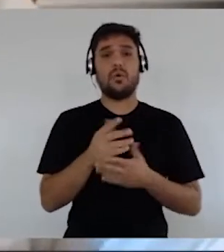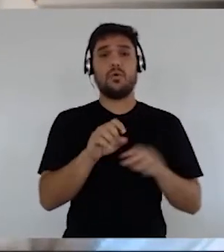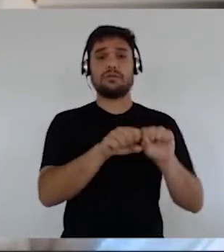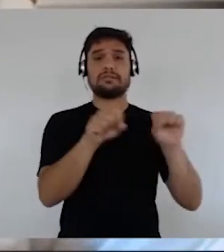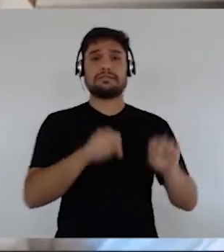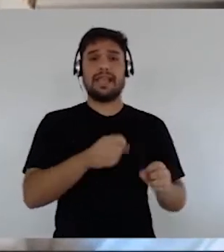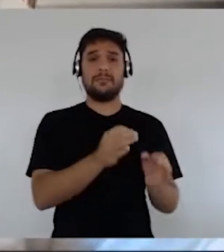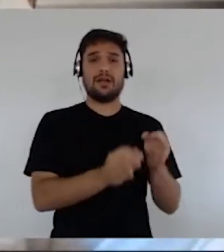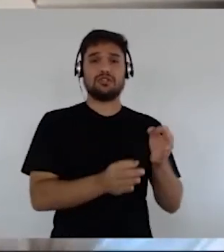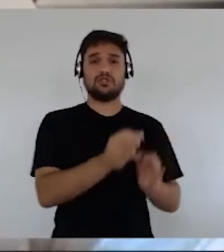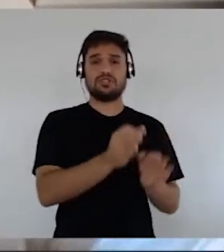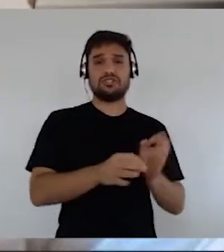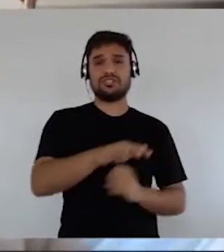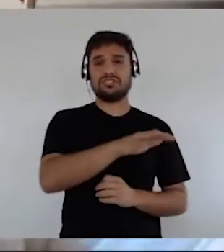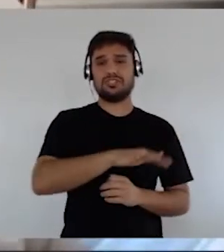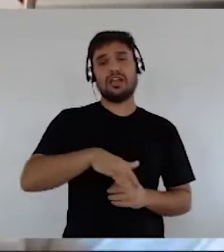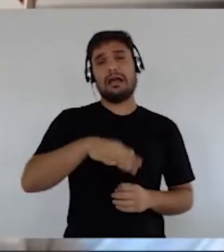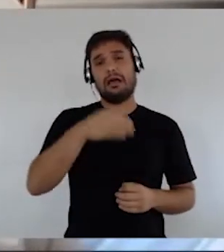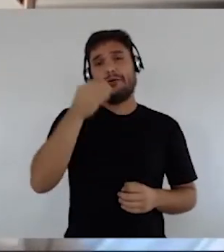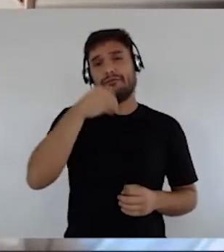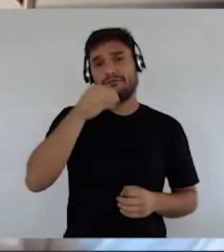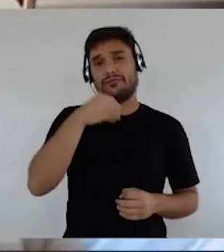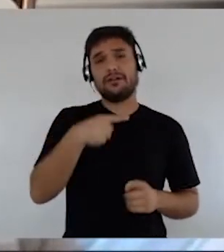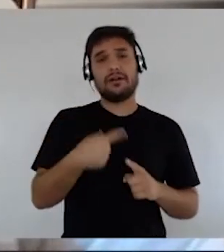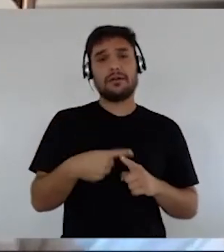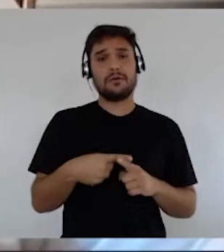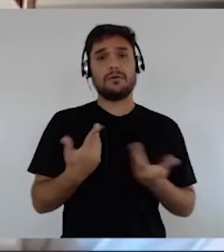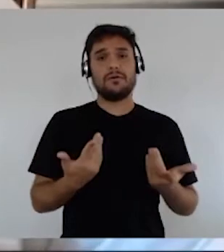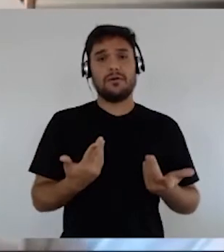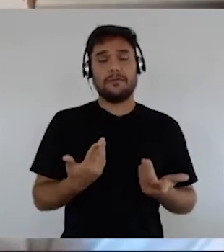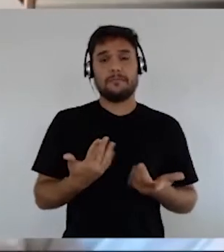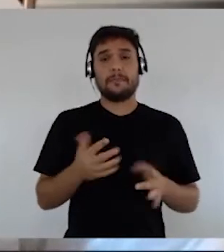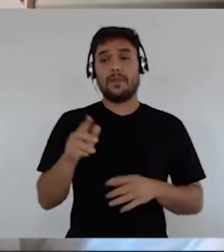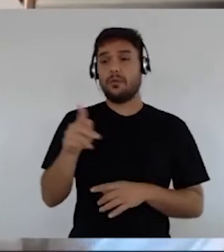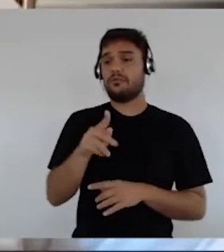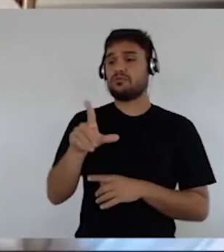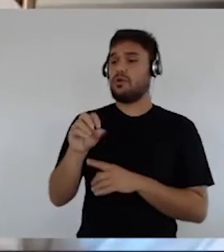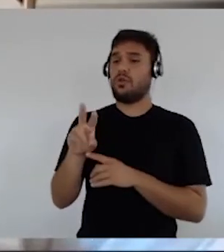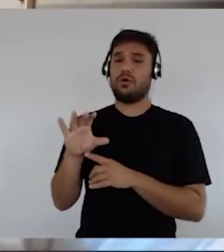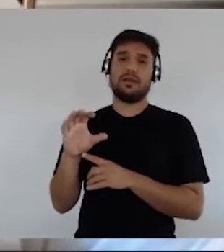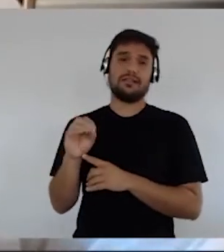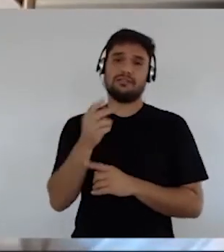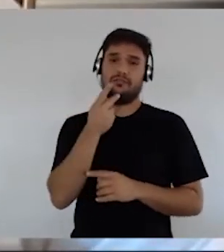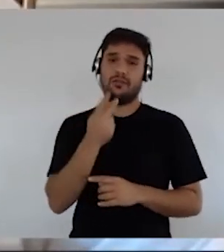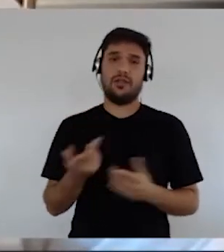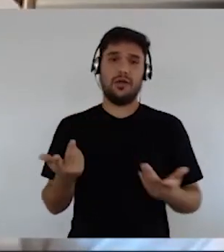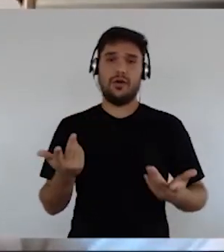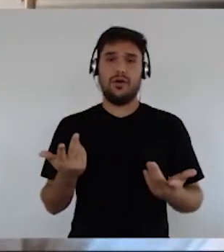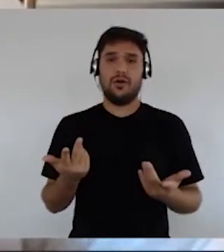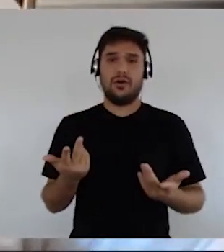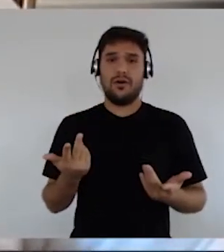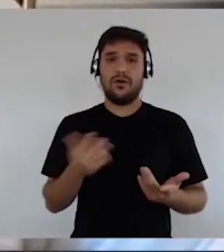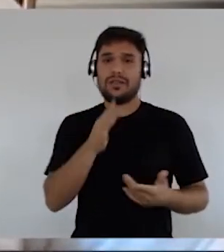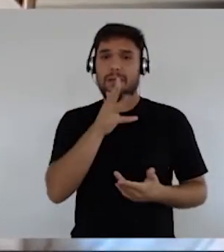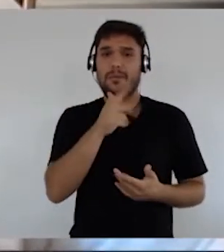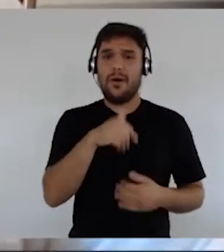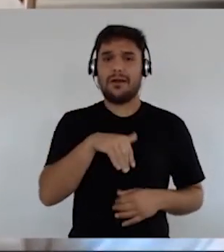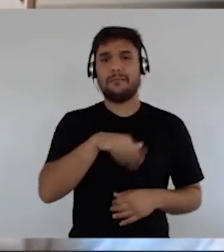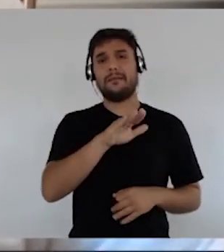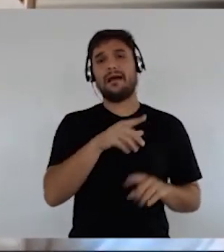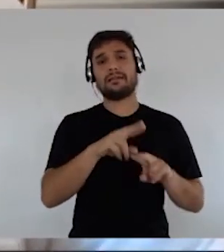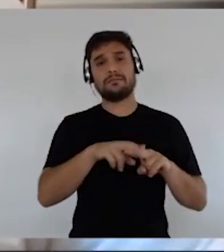sistema judicial a abarcar todo este tipo de litígios. Como o professor Lourenço disse, a morosidade já era grande, com este